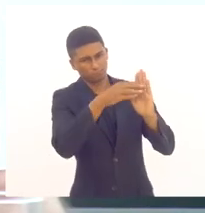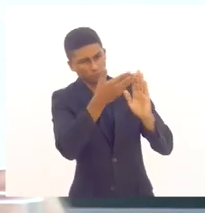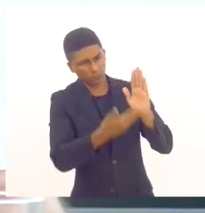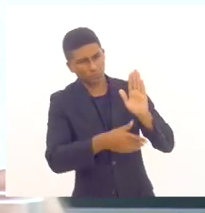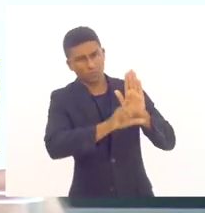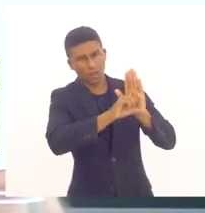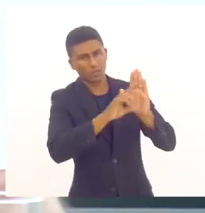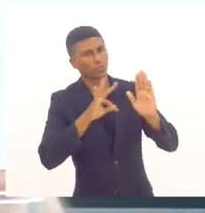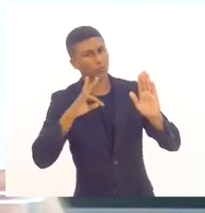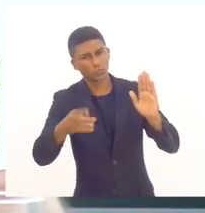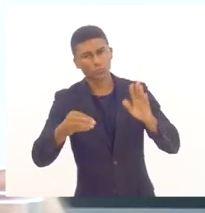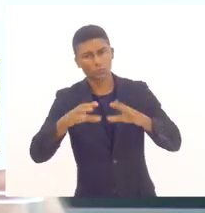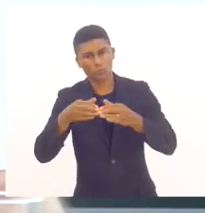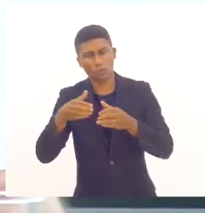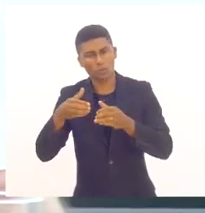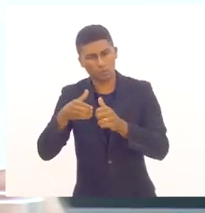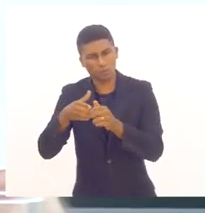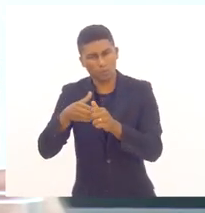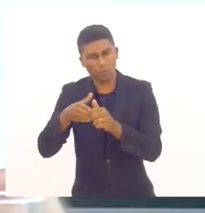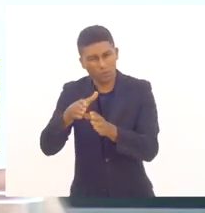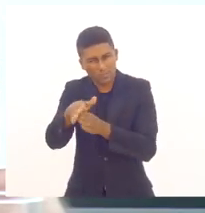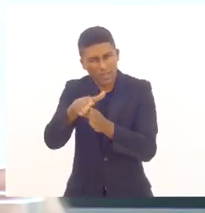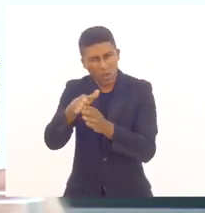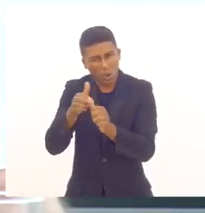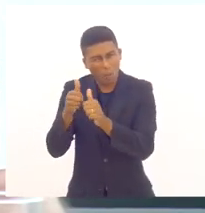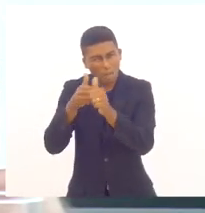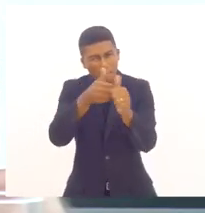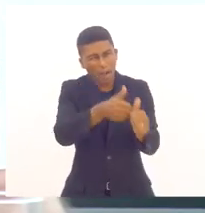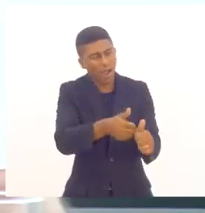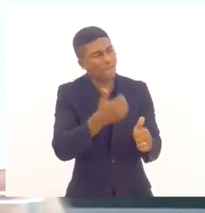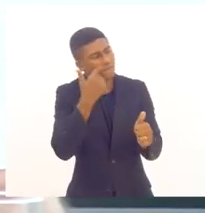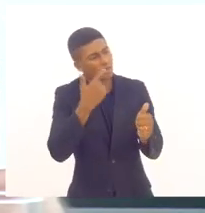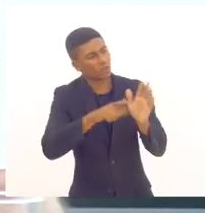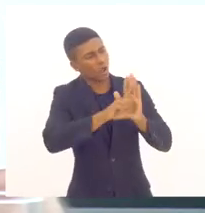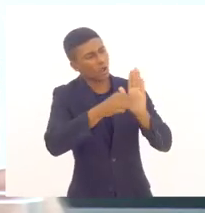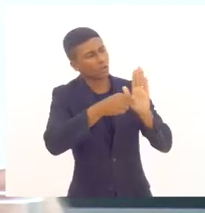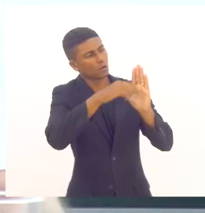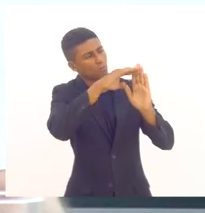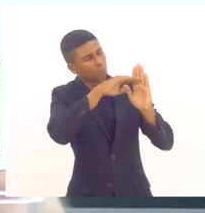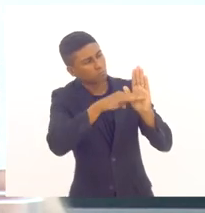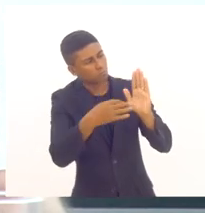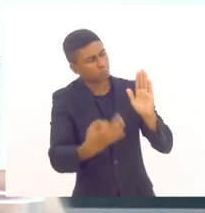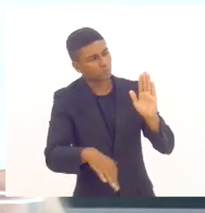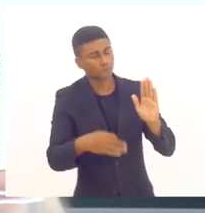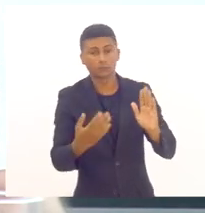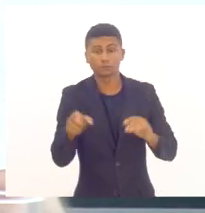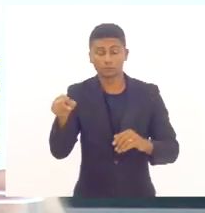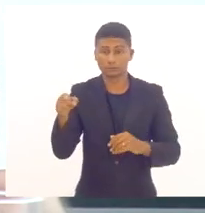lei. Então, a gente informou o governo nos perguntou